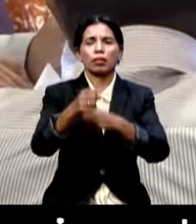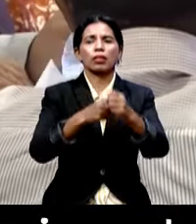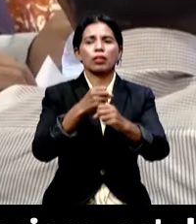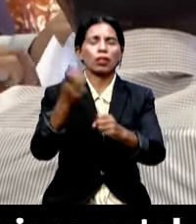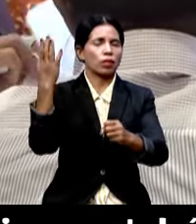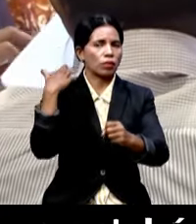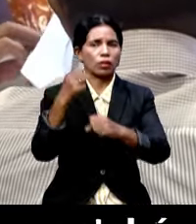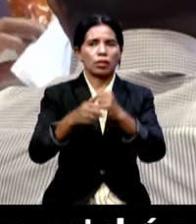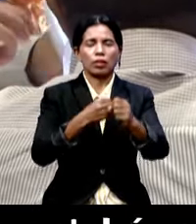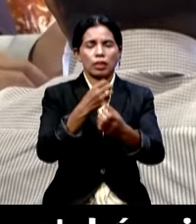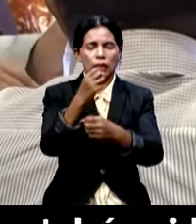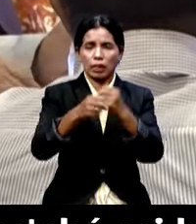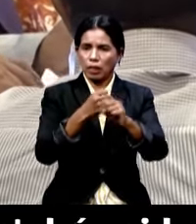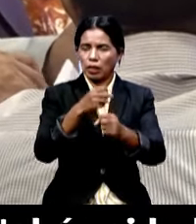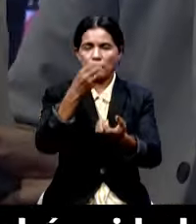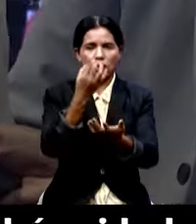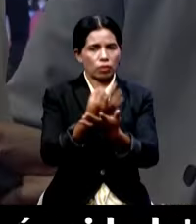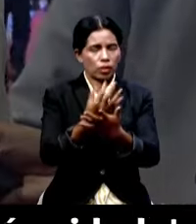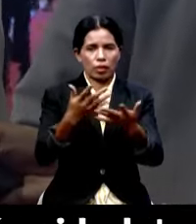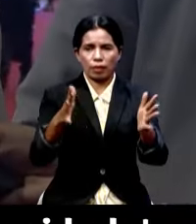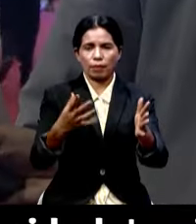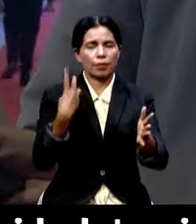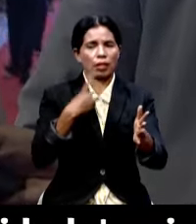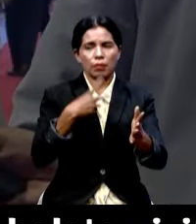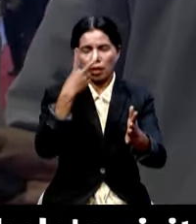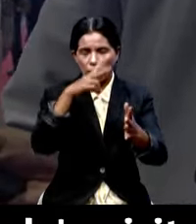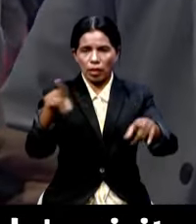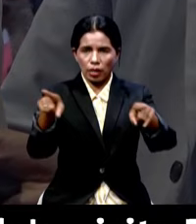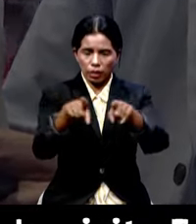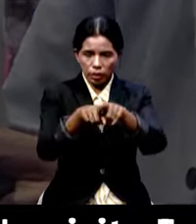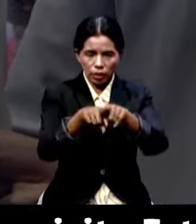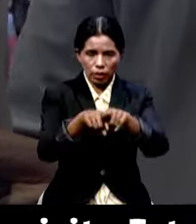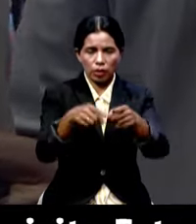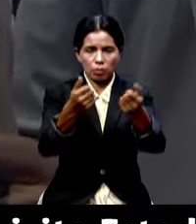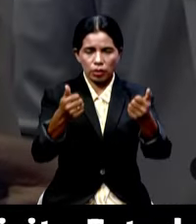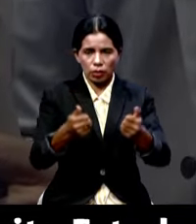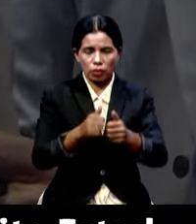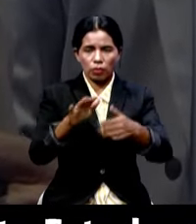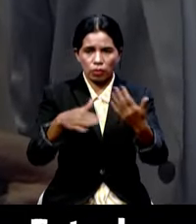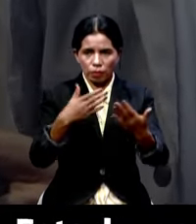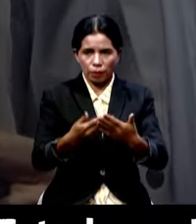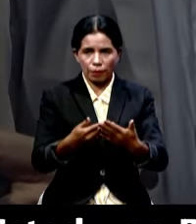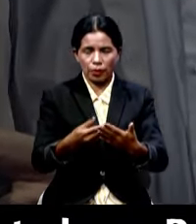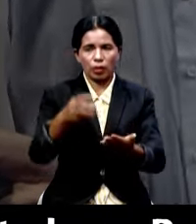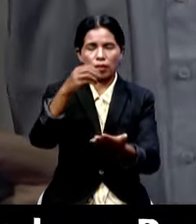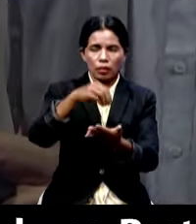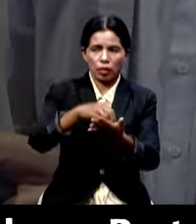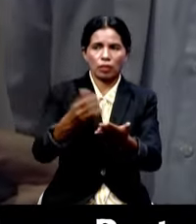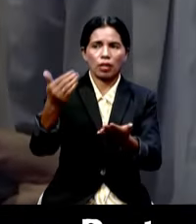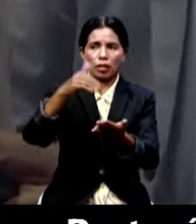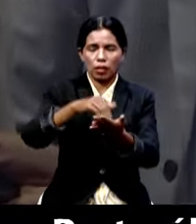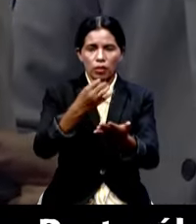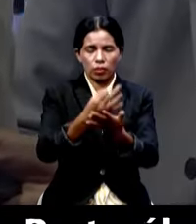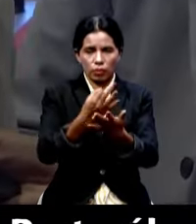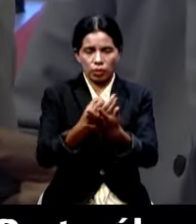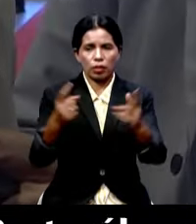lá, Sira Sirlatau. Significa agora melhor o reajustamento, o administrador Sira, o PAM Sira, para colocar a fila fale orçamento